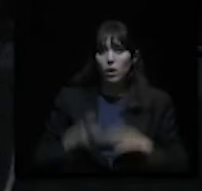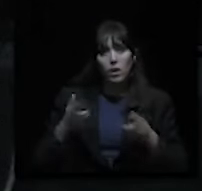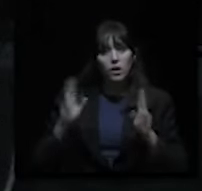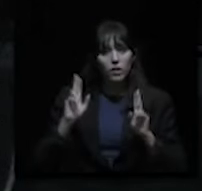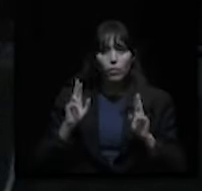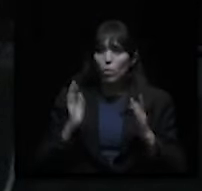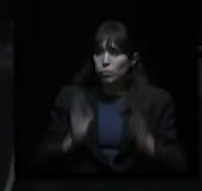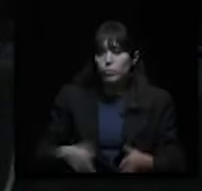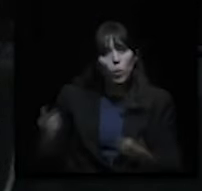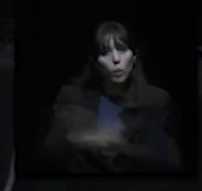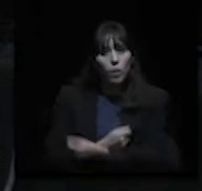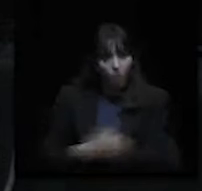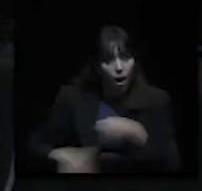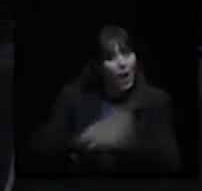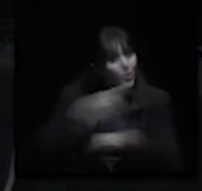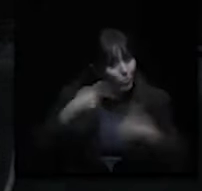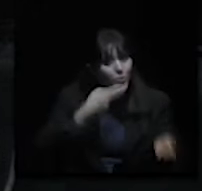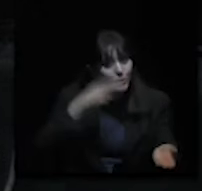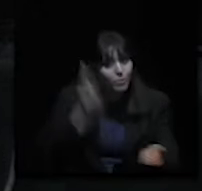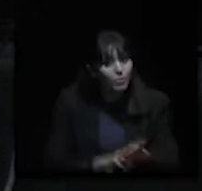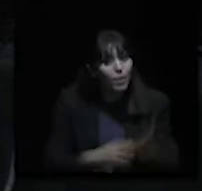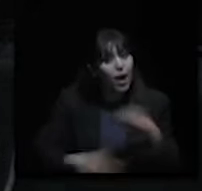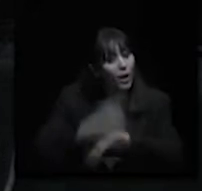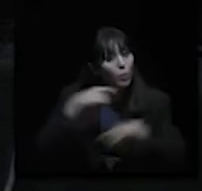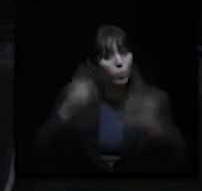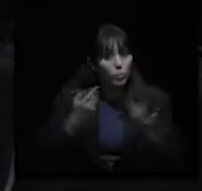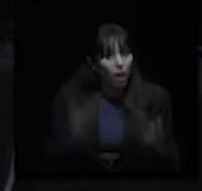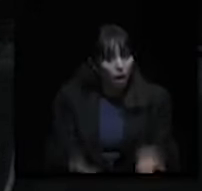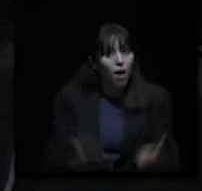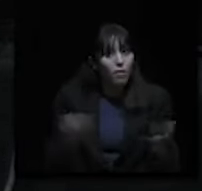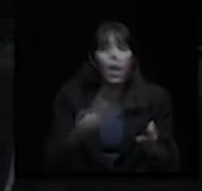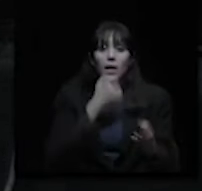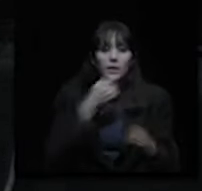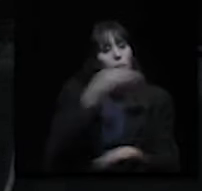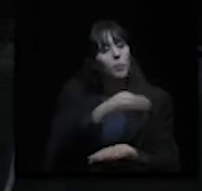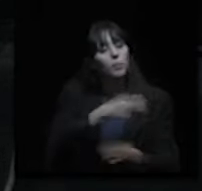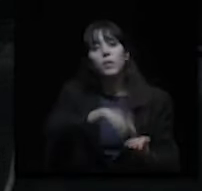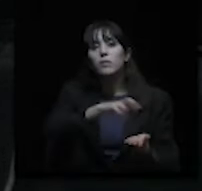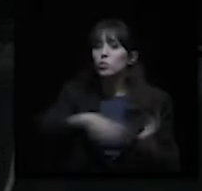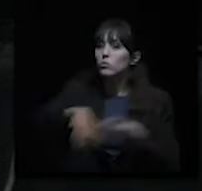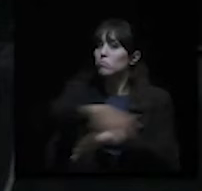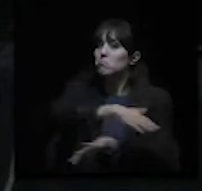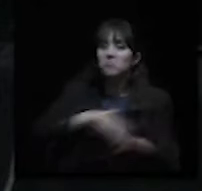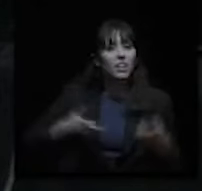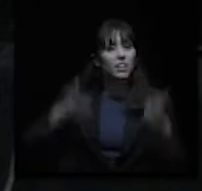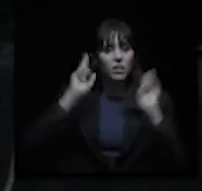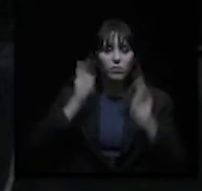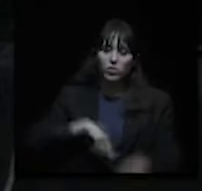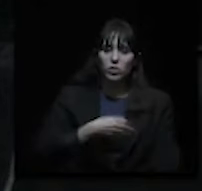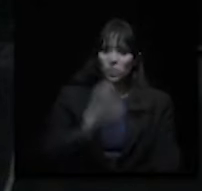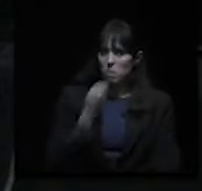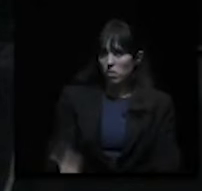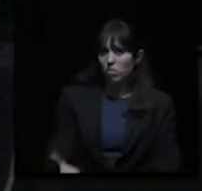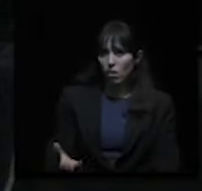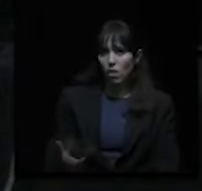ou seja, um verdadeiro espaço público. E só há espaço público se as pessoas conseguirem a ele aceder e deslocar-se. E por isso lamentamos não ver